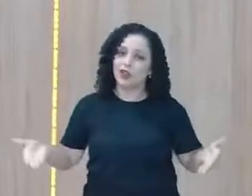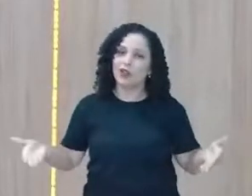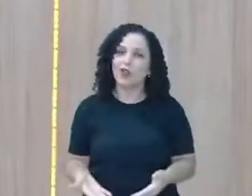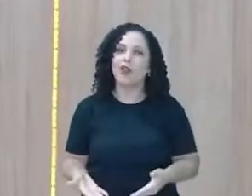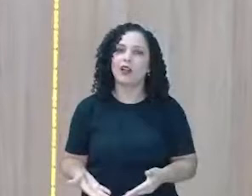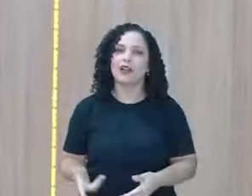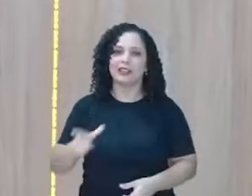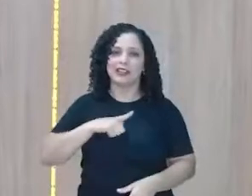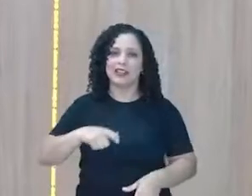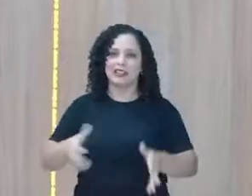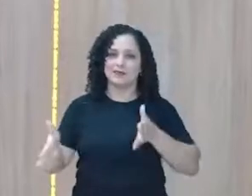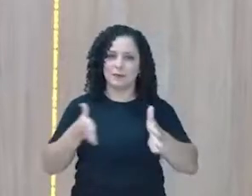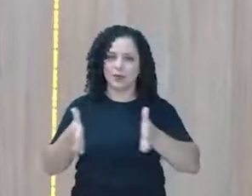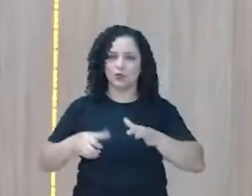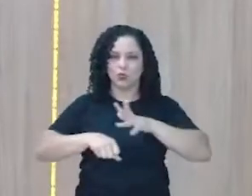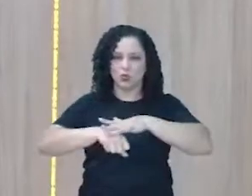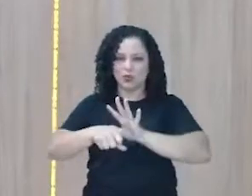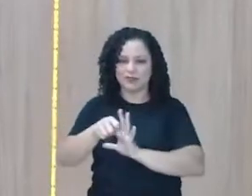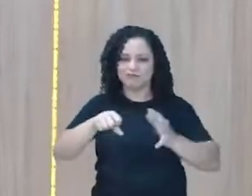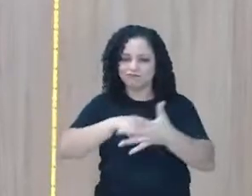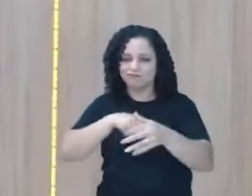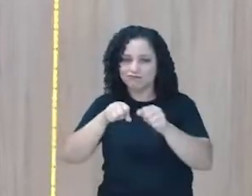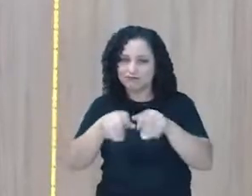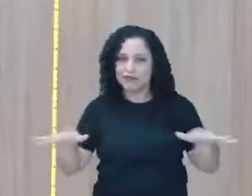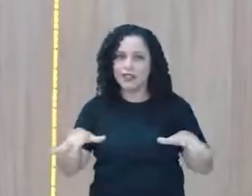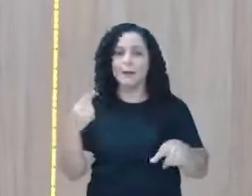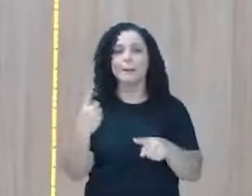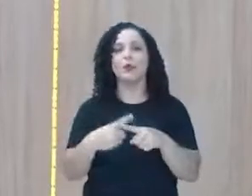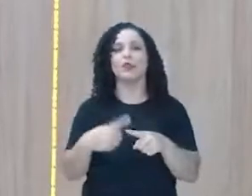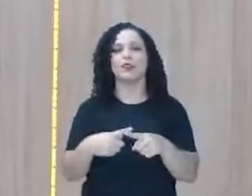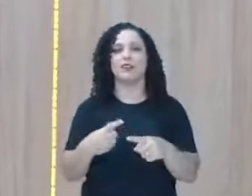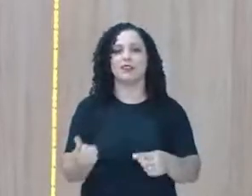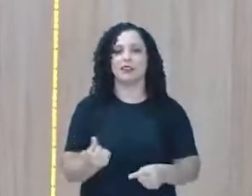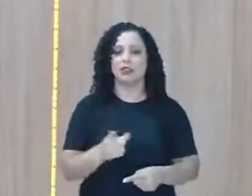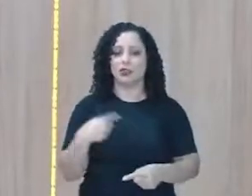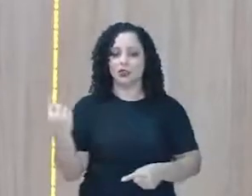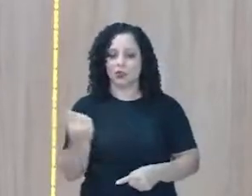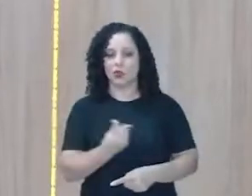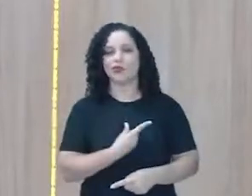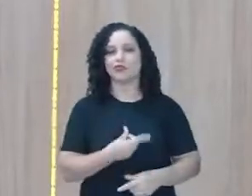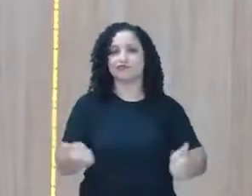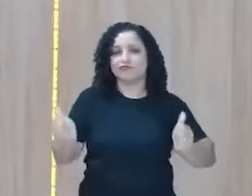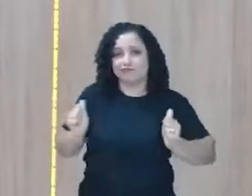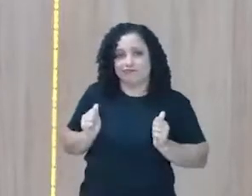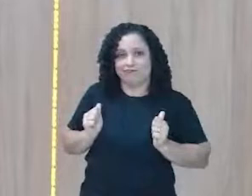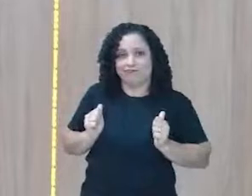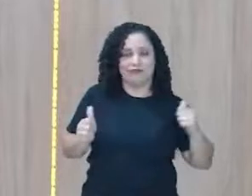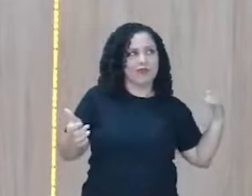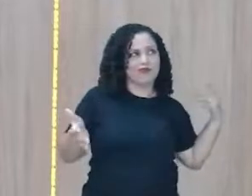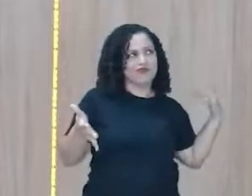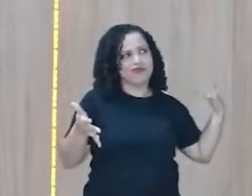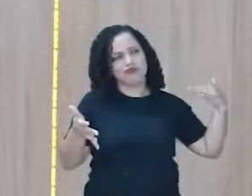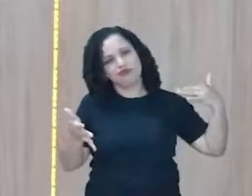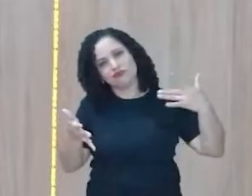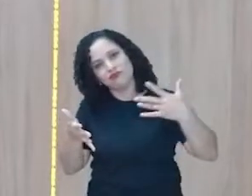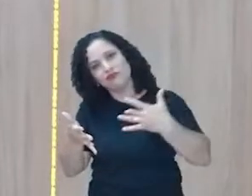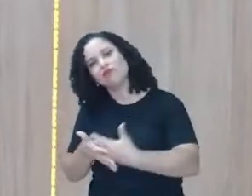gente, um momento pandêmico mesmo, isso diz respeito muito às nossas atitudes, né? Como a gente vem